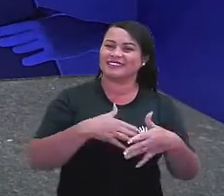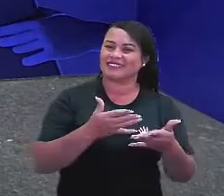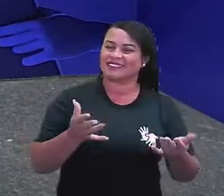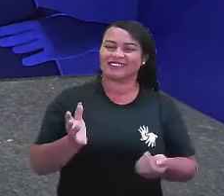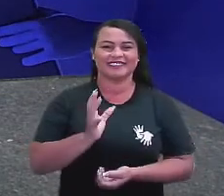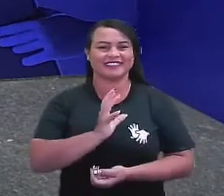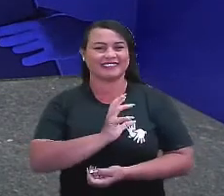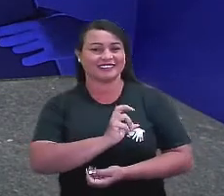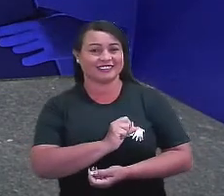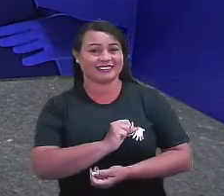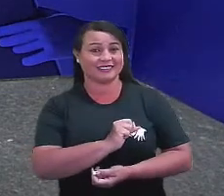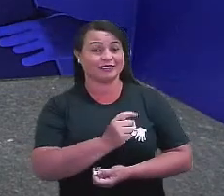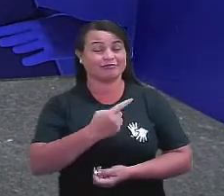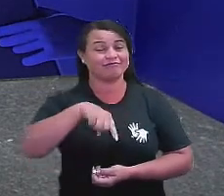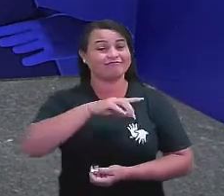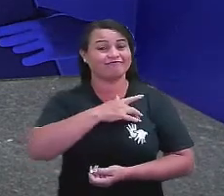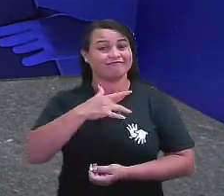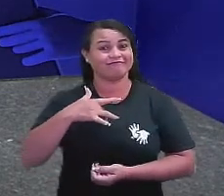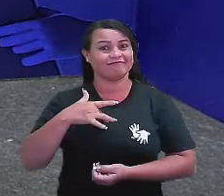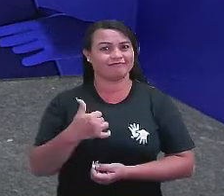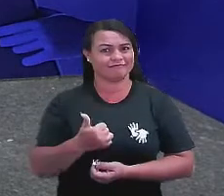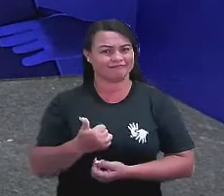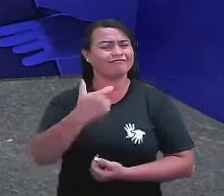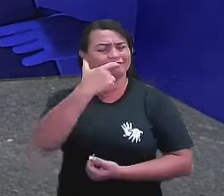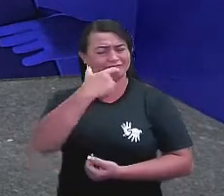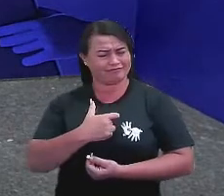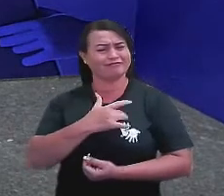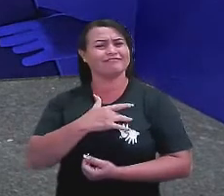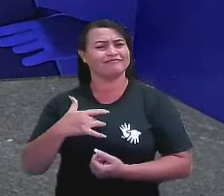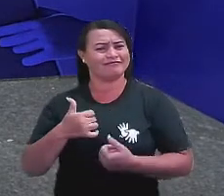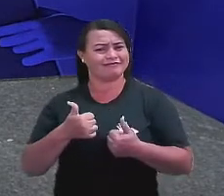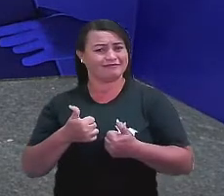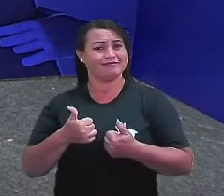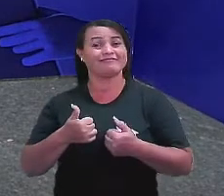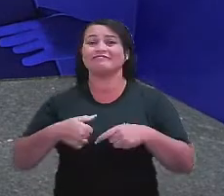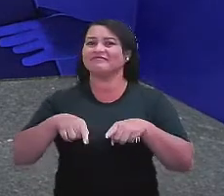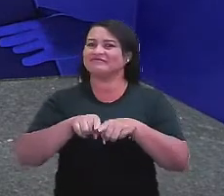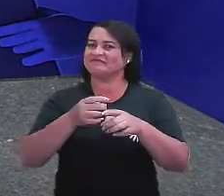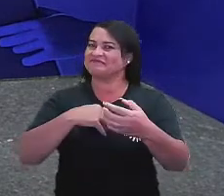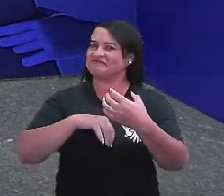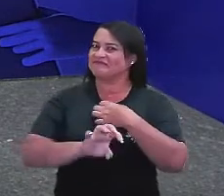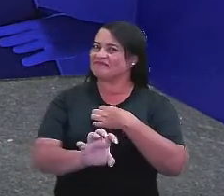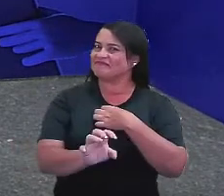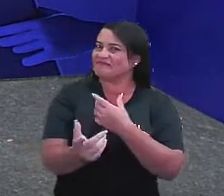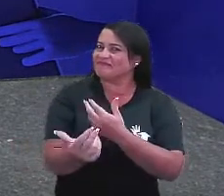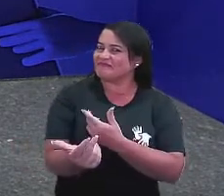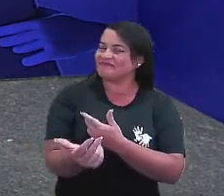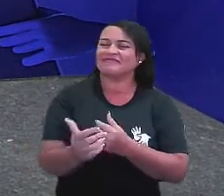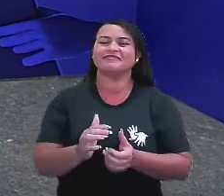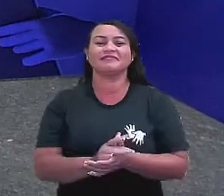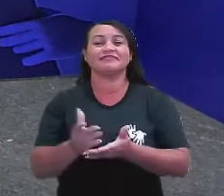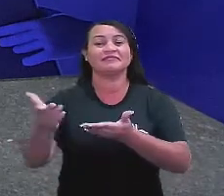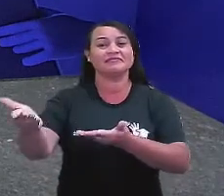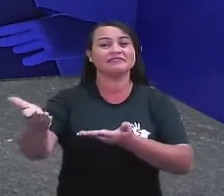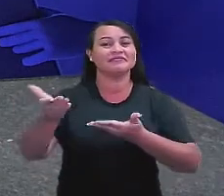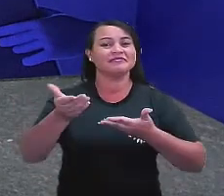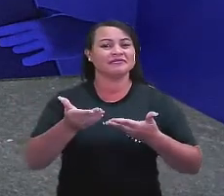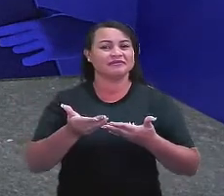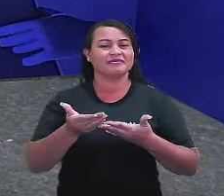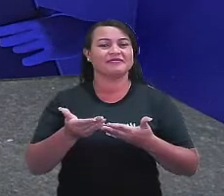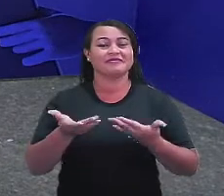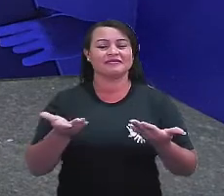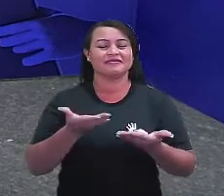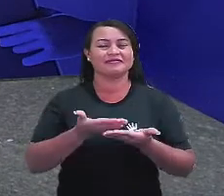meus amores, como é que vocês estão? Eu estou bem e eu espero que você também esteja bem. Seja bem-vindo à nossa aula